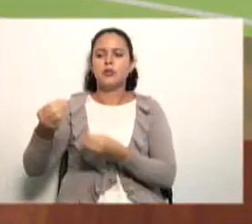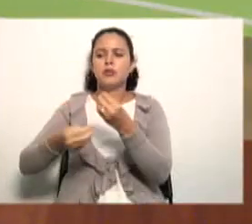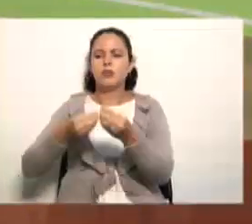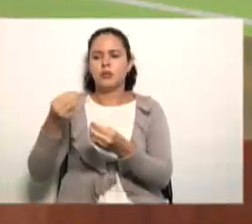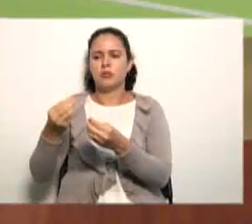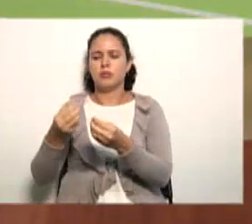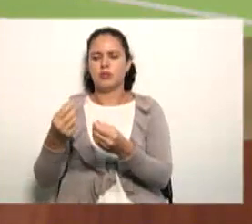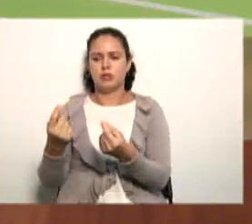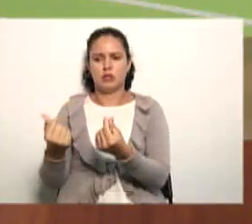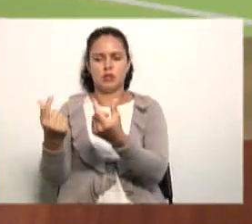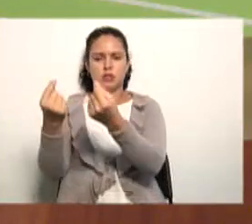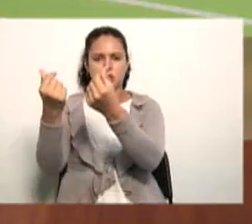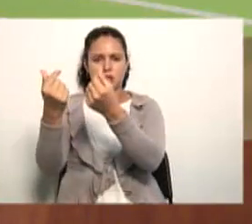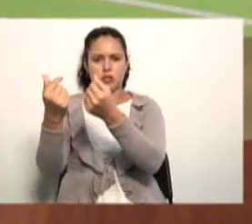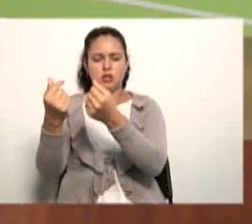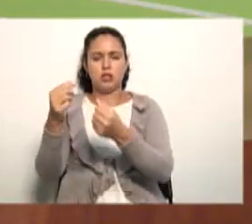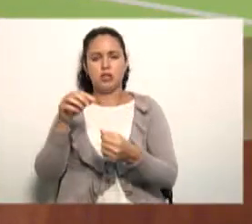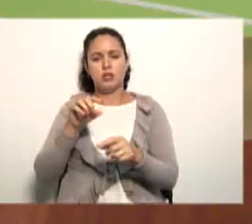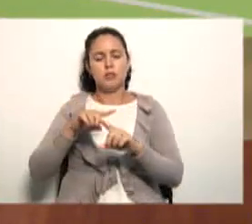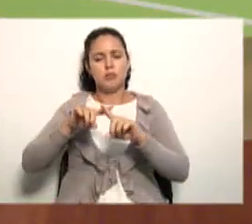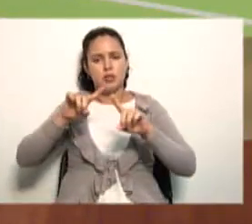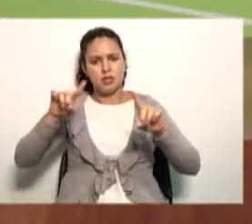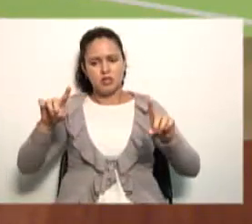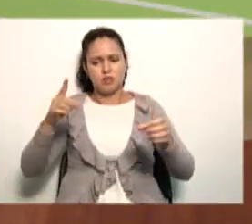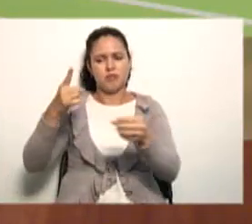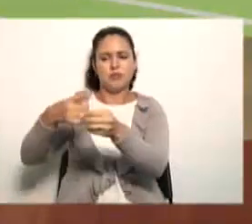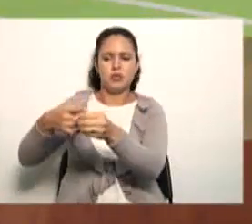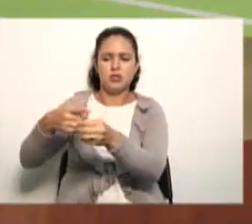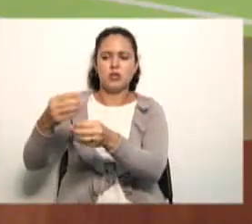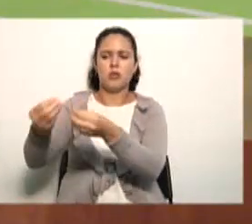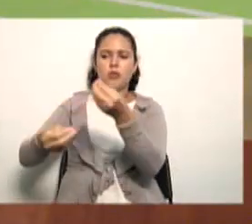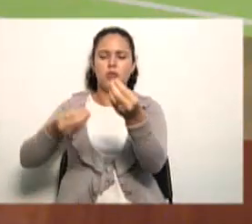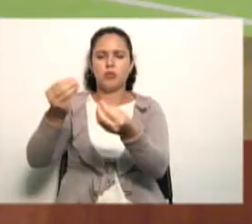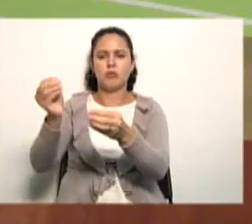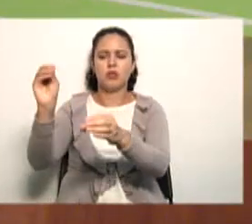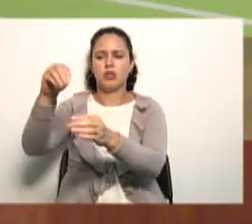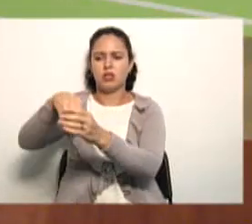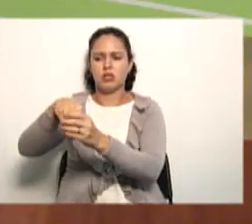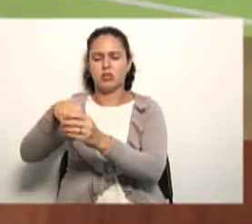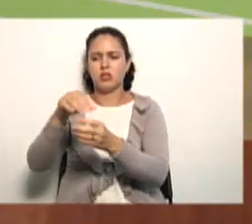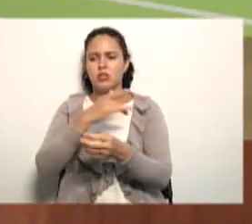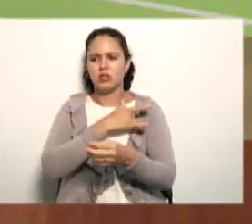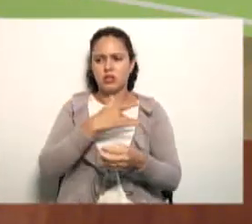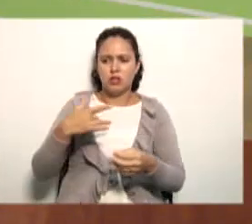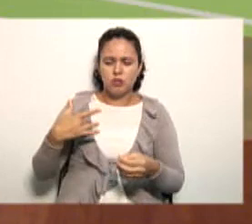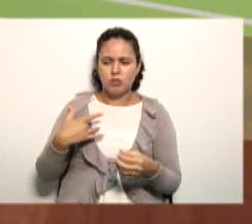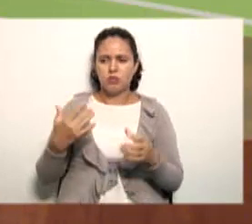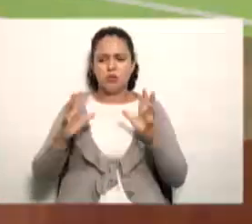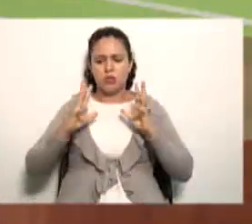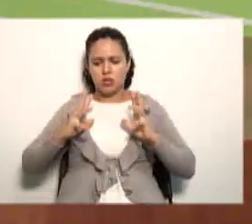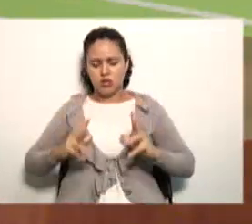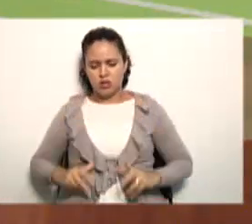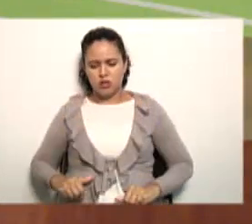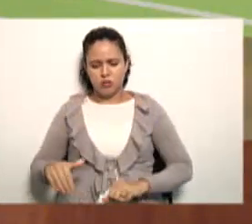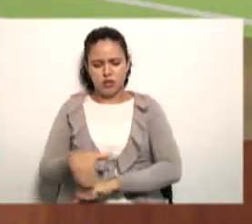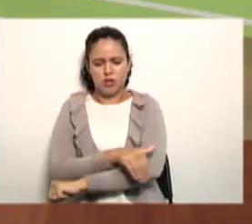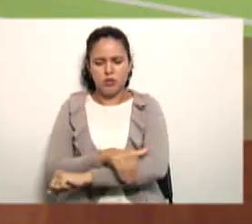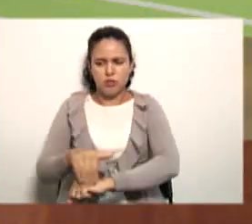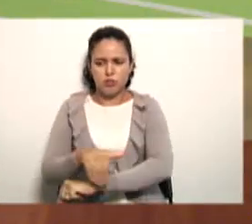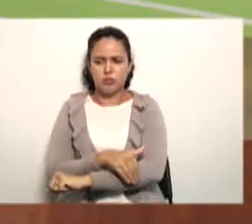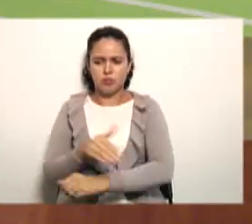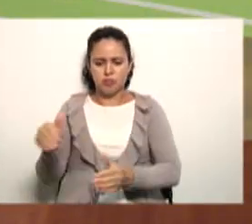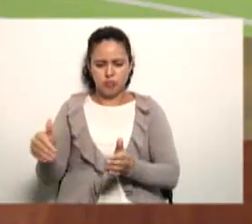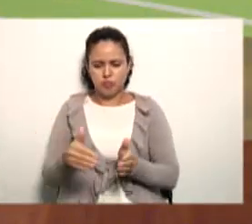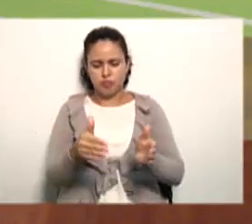aquela cidade e as condições de limpeza urbana e as condições de esgoto